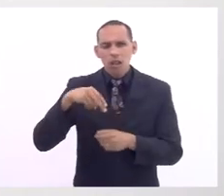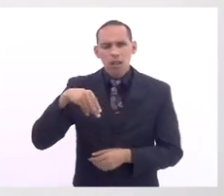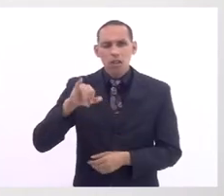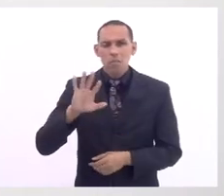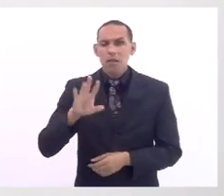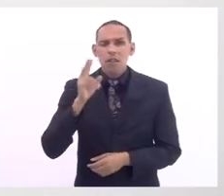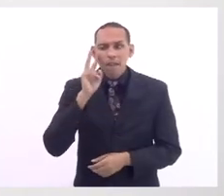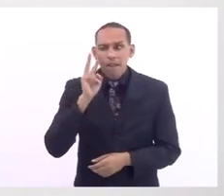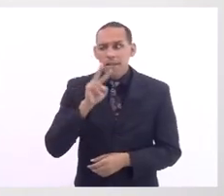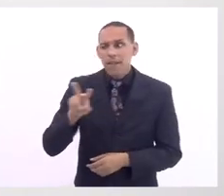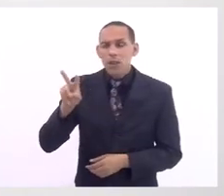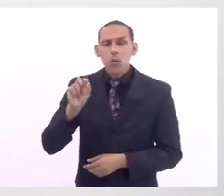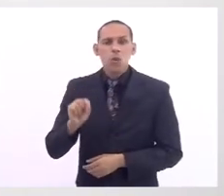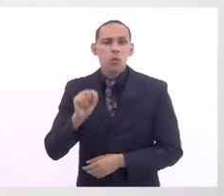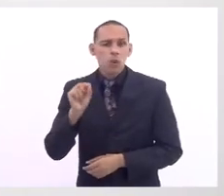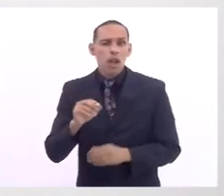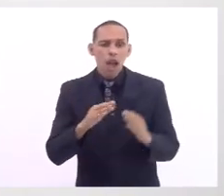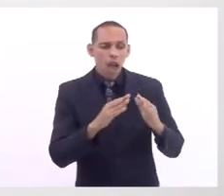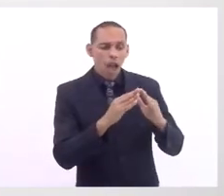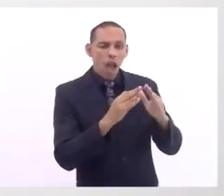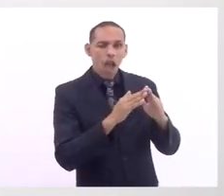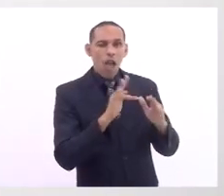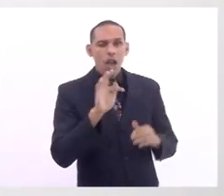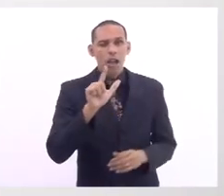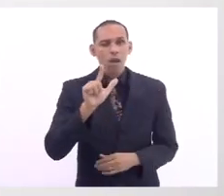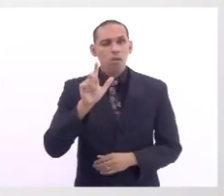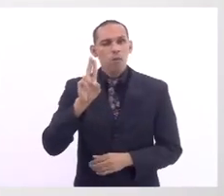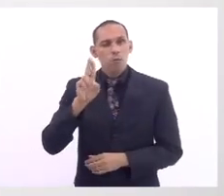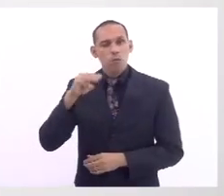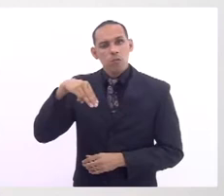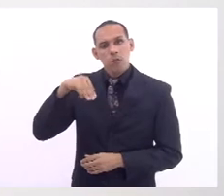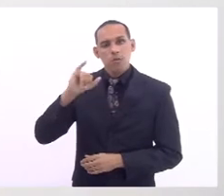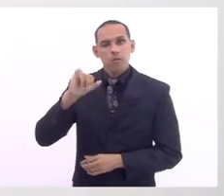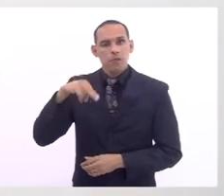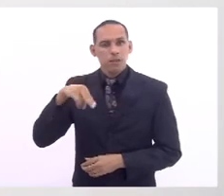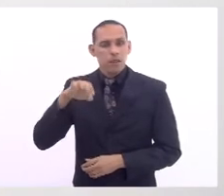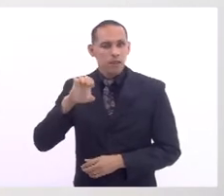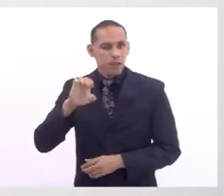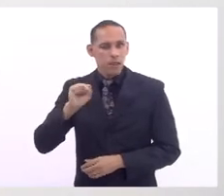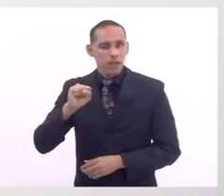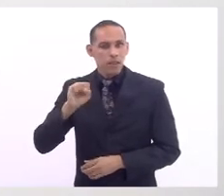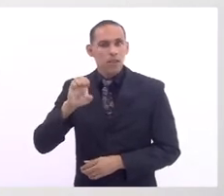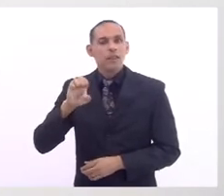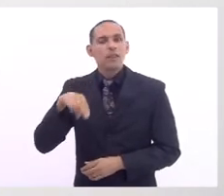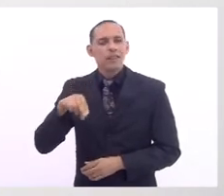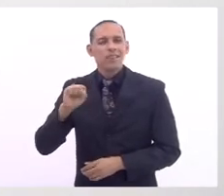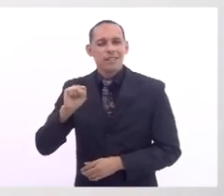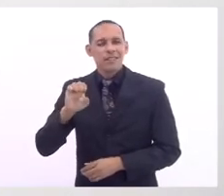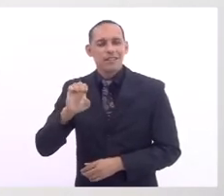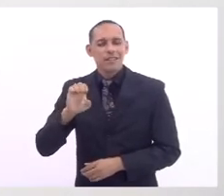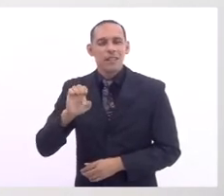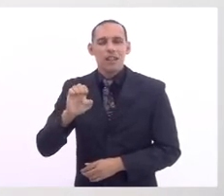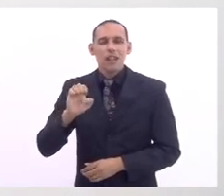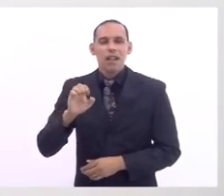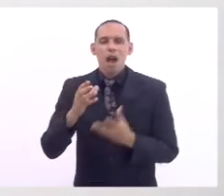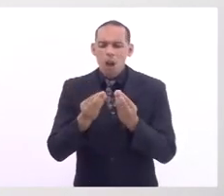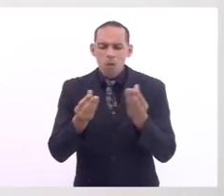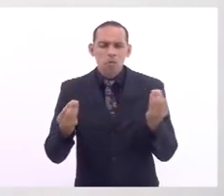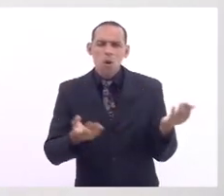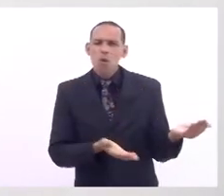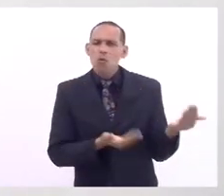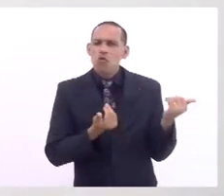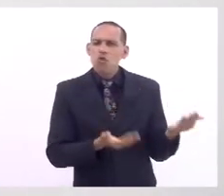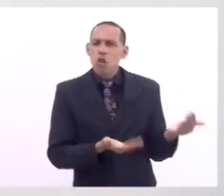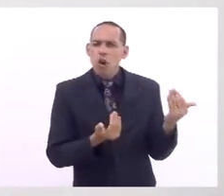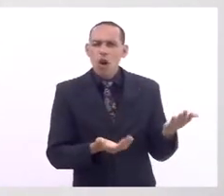via da capacidade da casa Fluminense então ainda nascendo ter construído com muitos jovens isso isso me impressionou muito